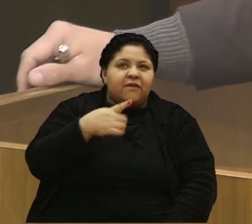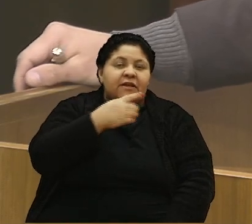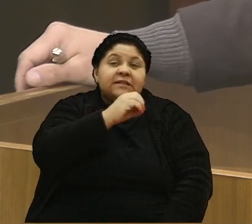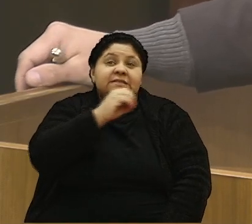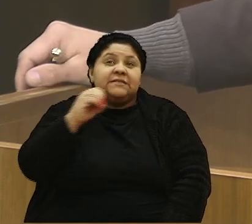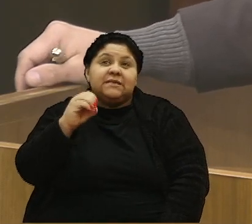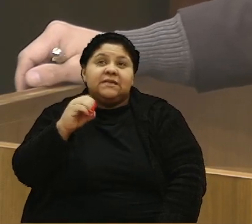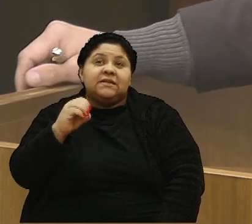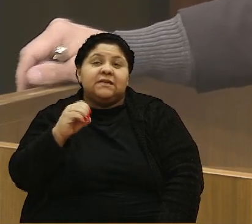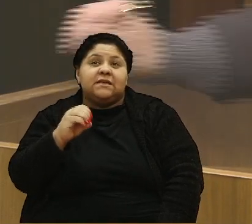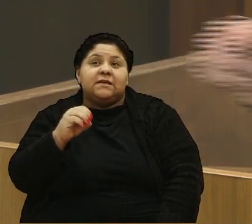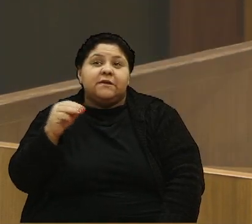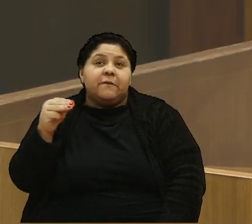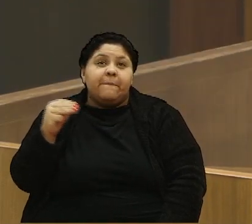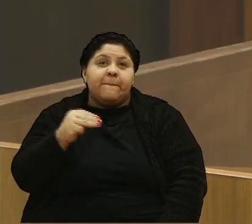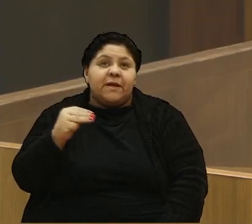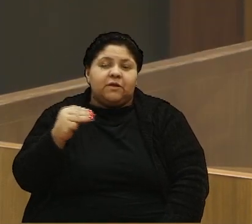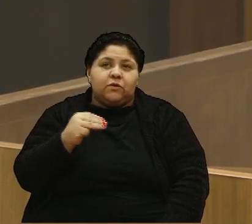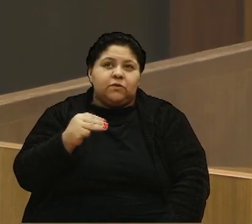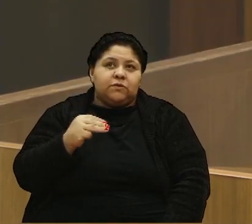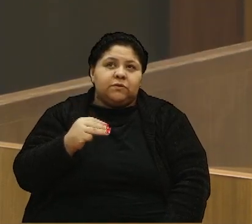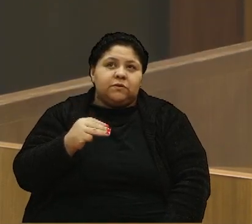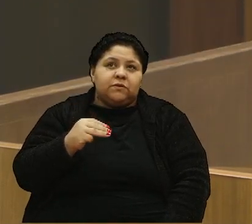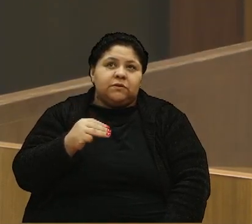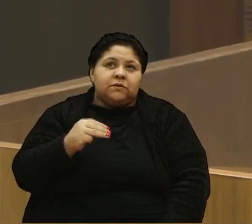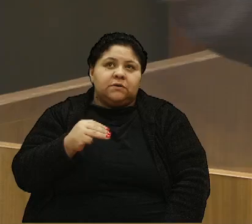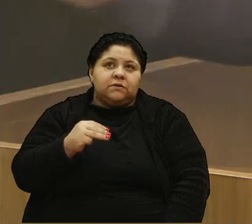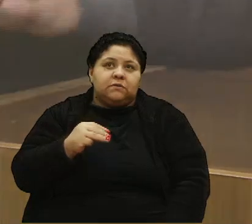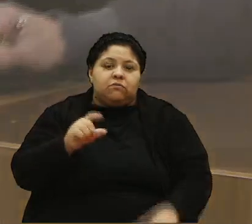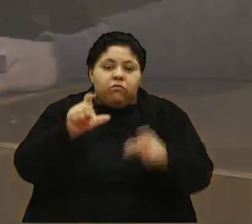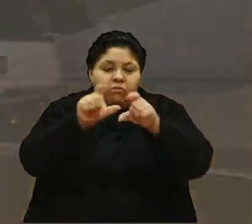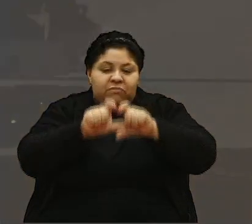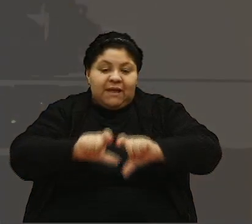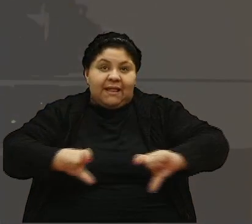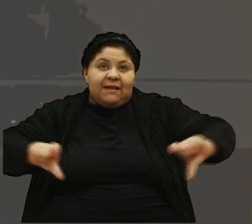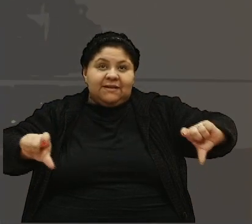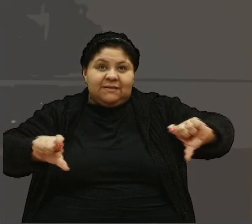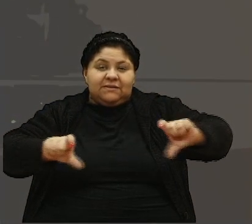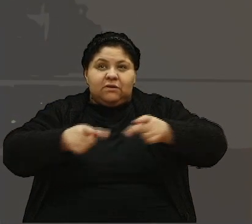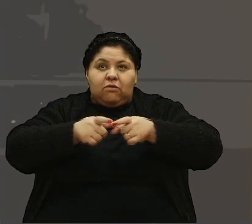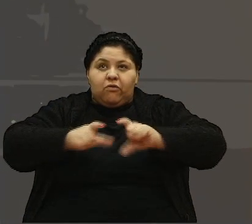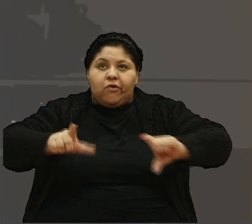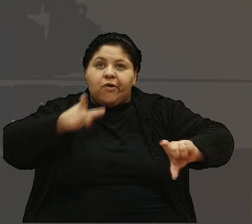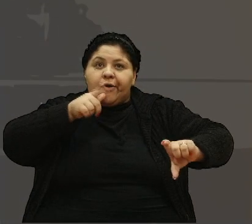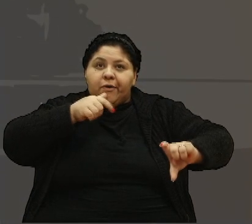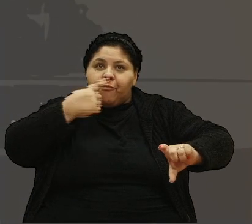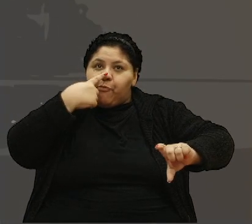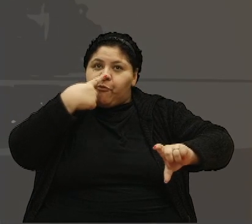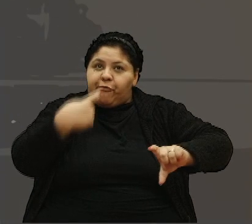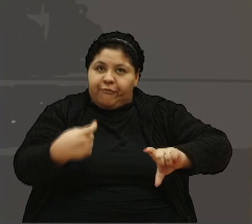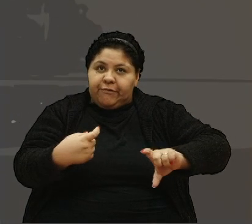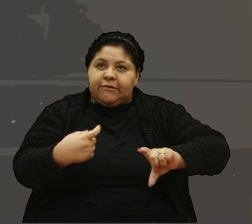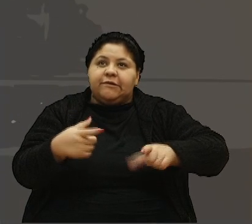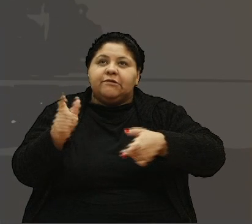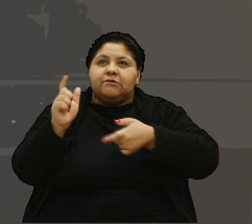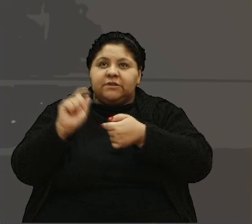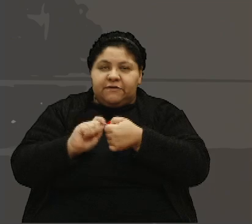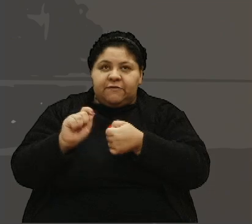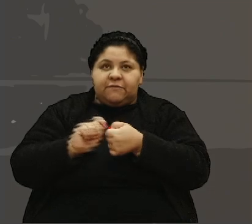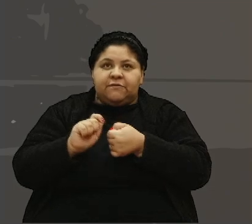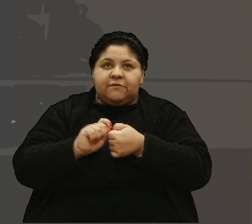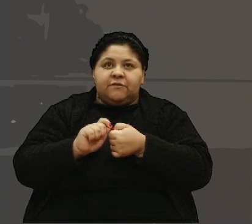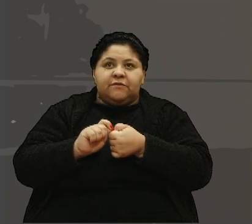metros de canalização de esgoto que está sendo feito